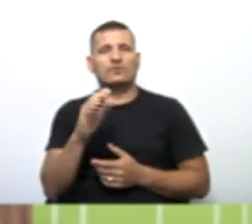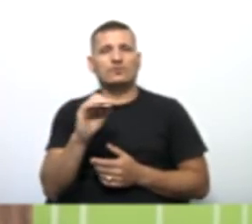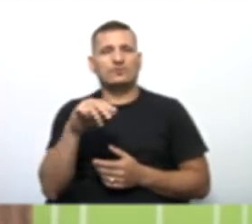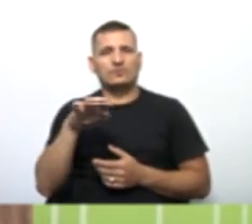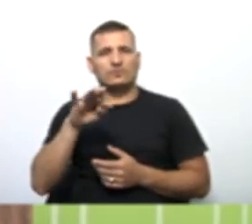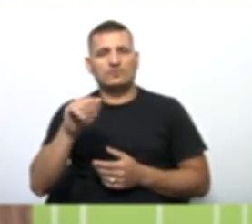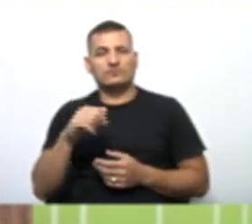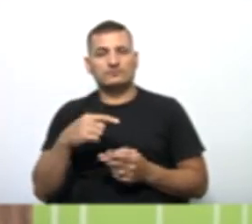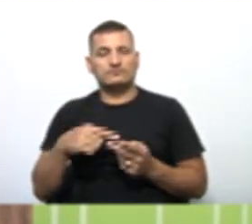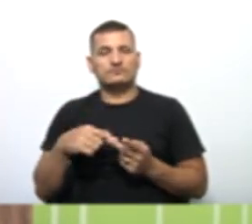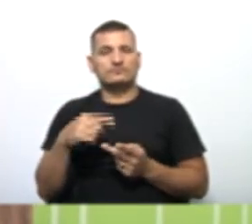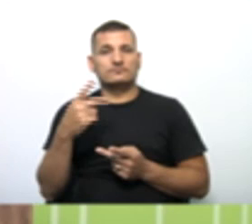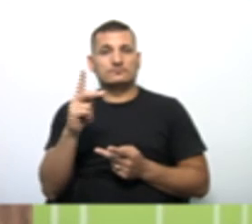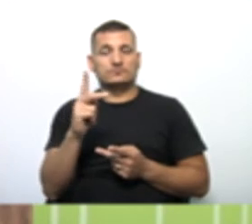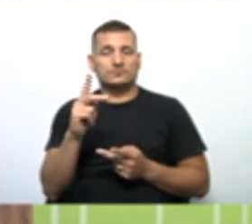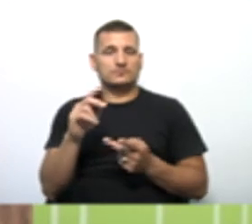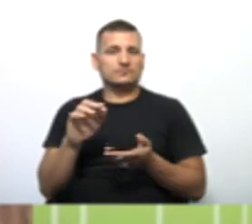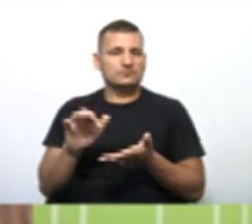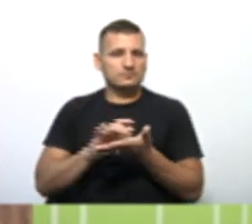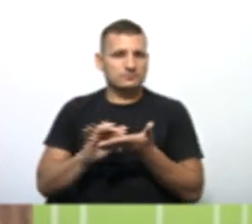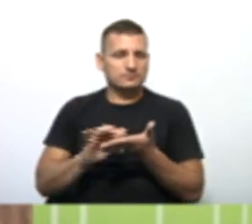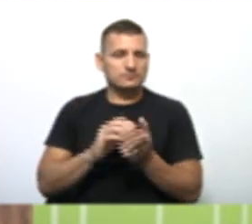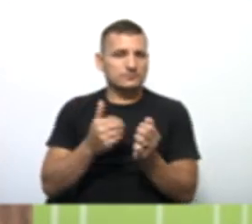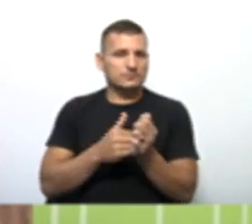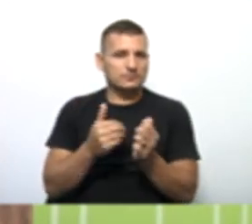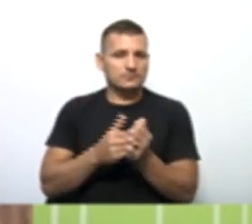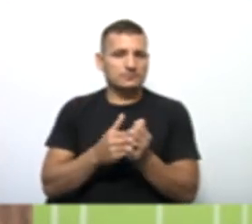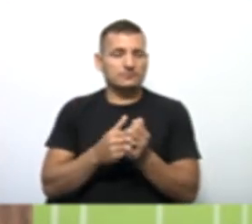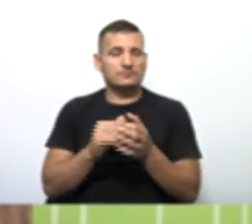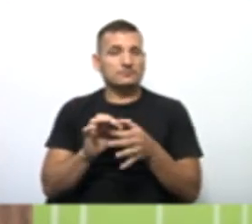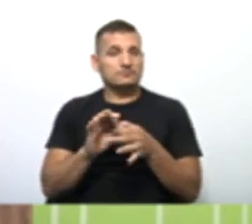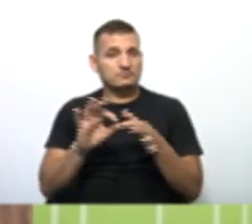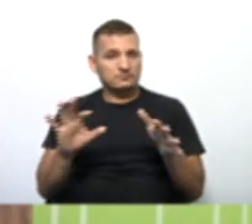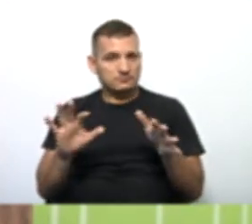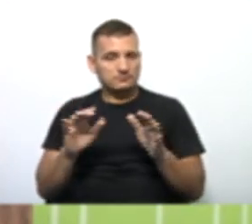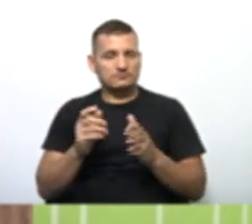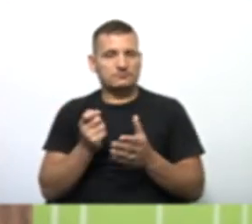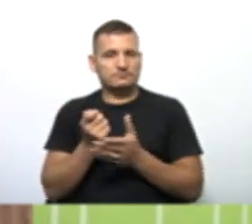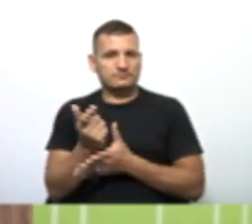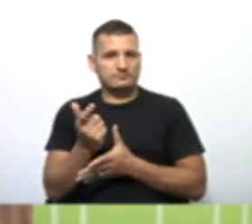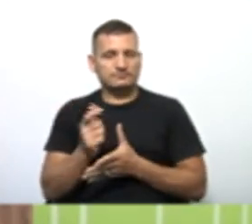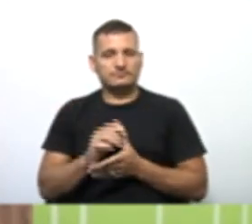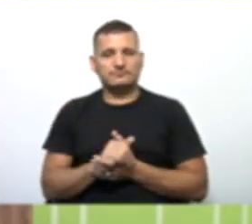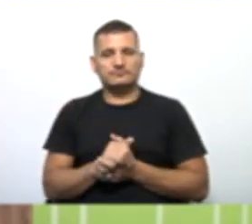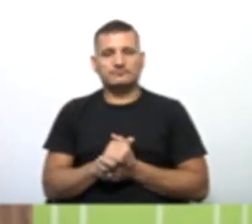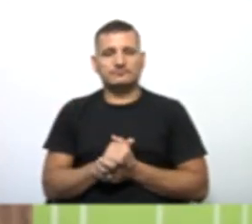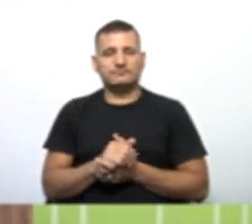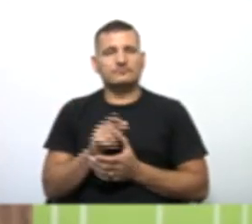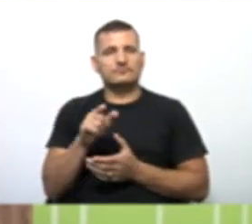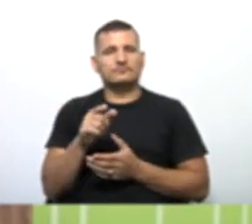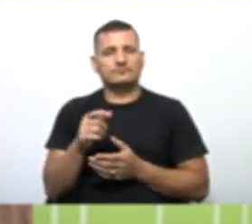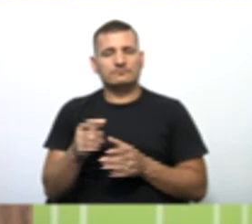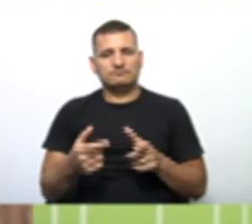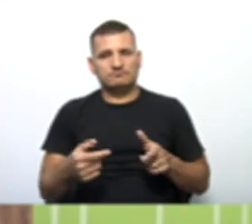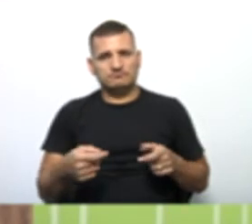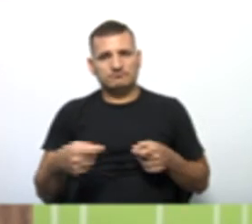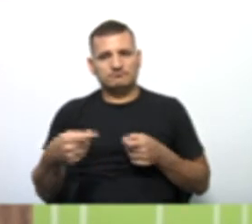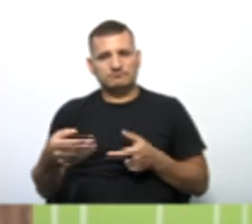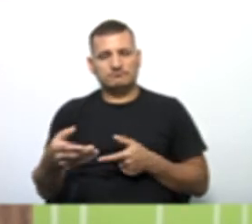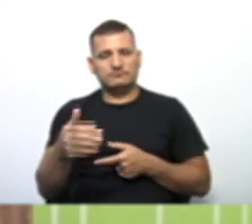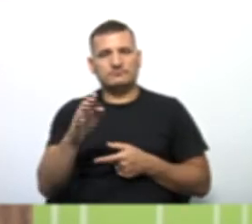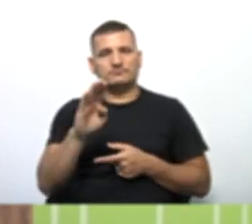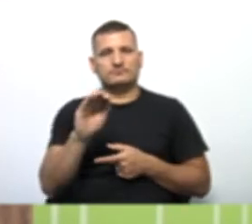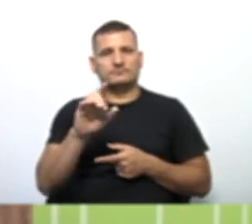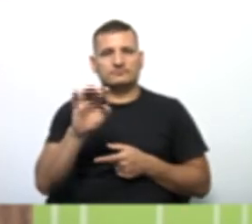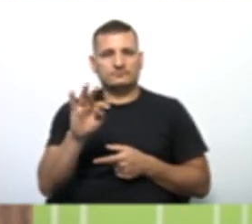pedir para você digitar a senha no sistema e tal, para autorizar aquela transação. Digamos que você passou um boleto e era de R$100